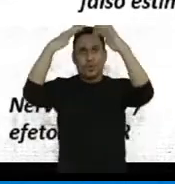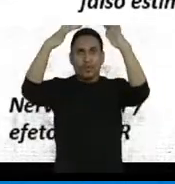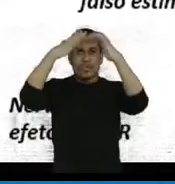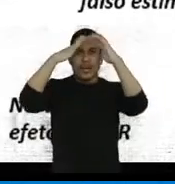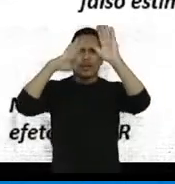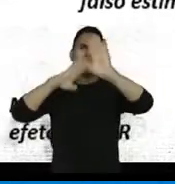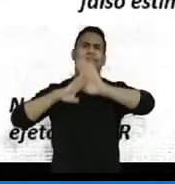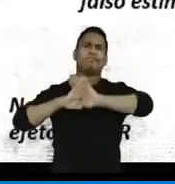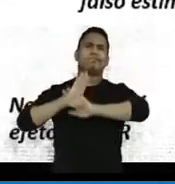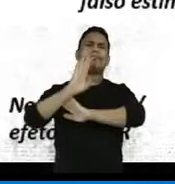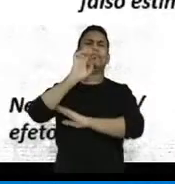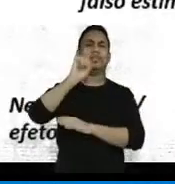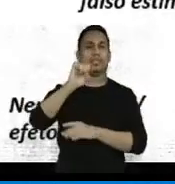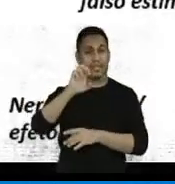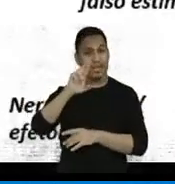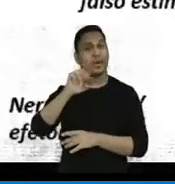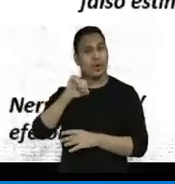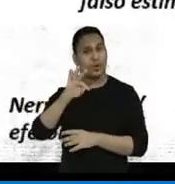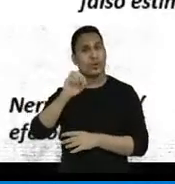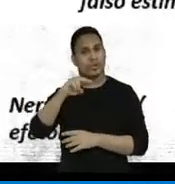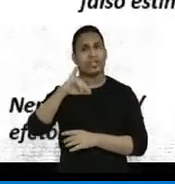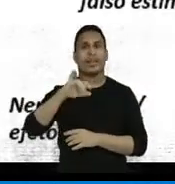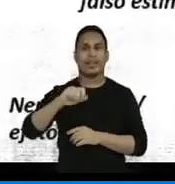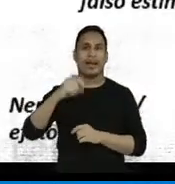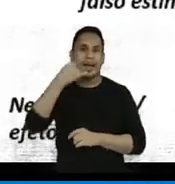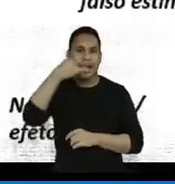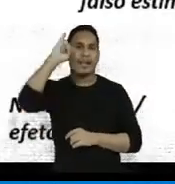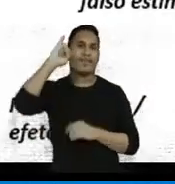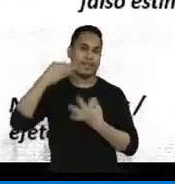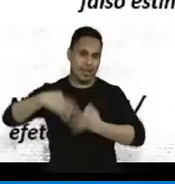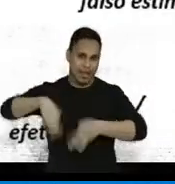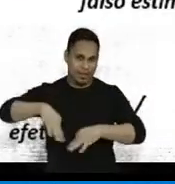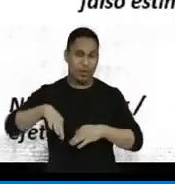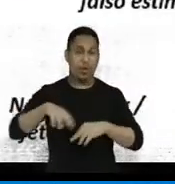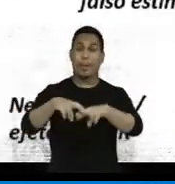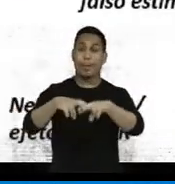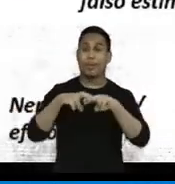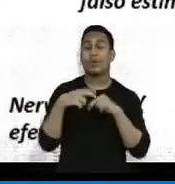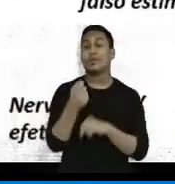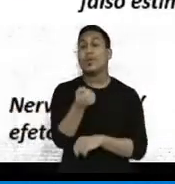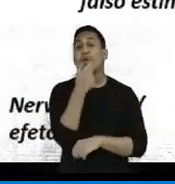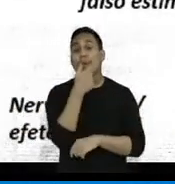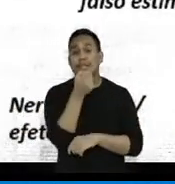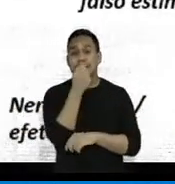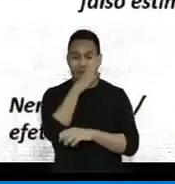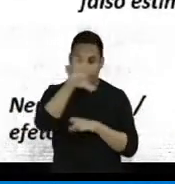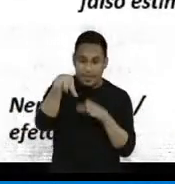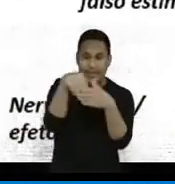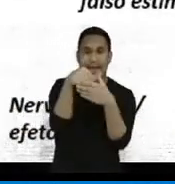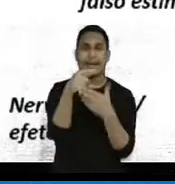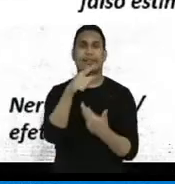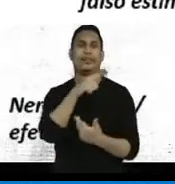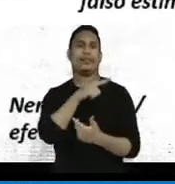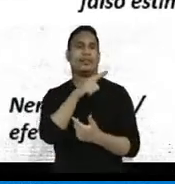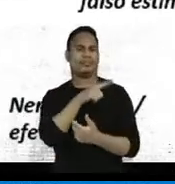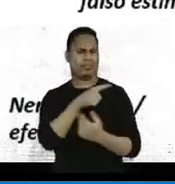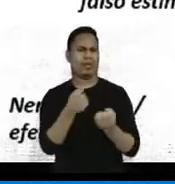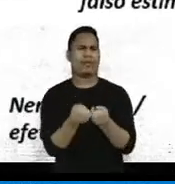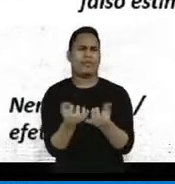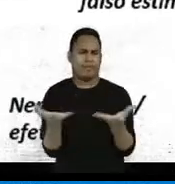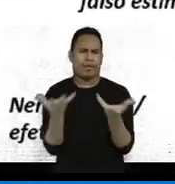Por isso aqui, os medicamentos que são utilizados para fibromialgia, em geral, são o quê? São os antidepressivos, que são